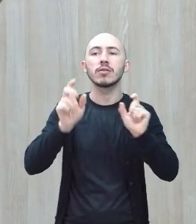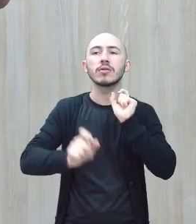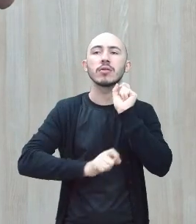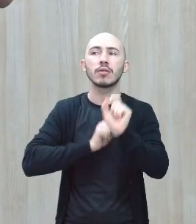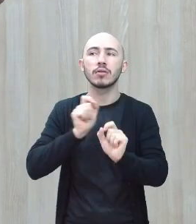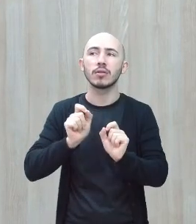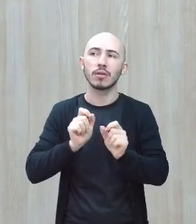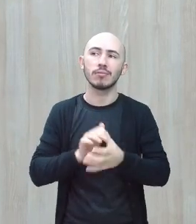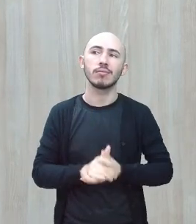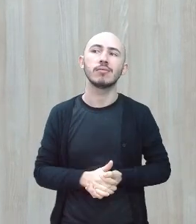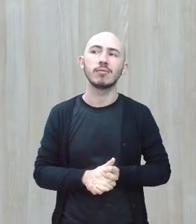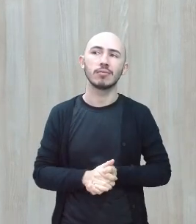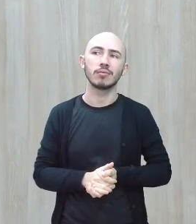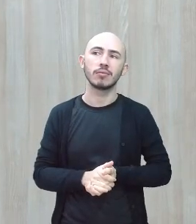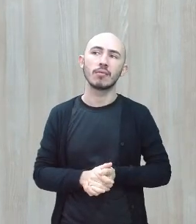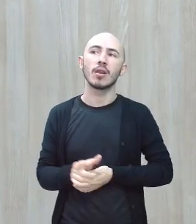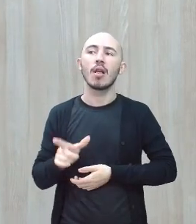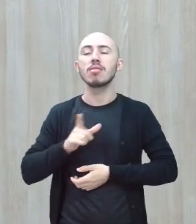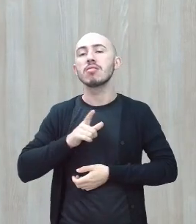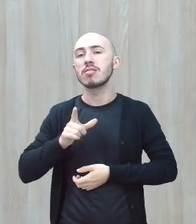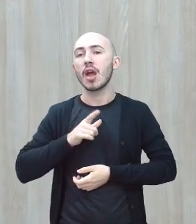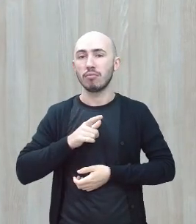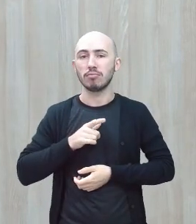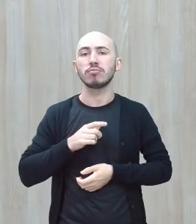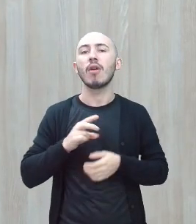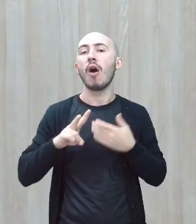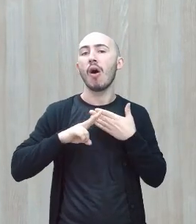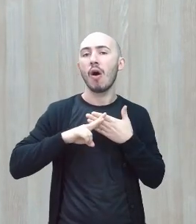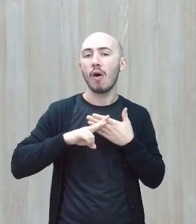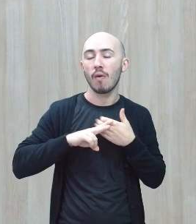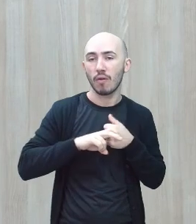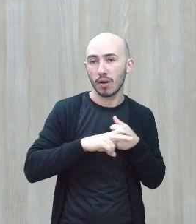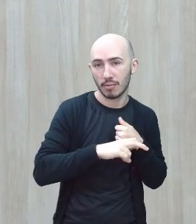com vocês, que existe um vocabulário de alta